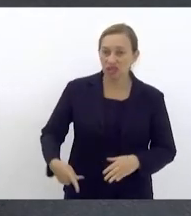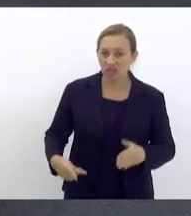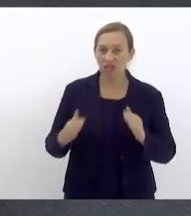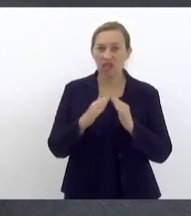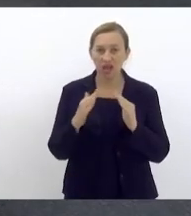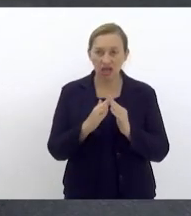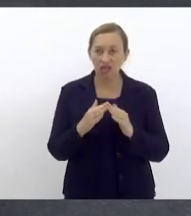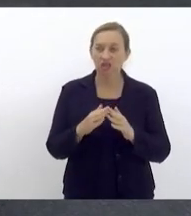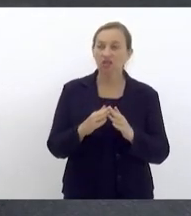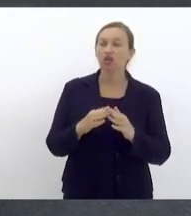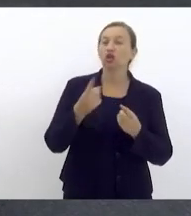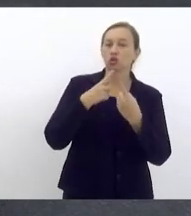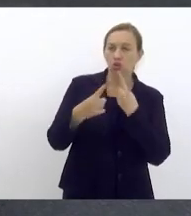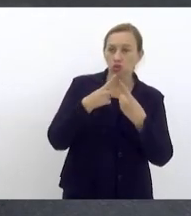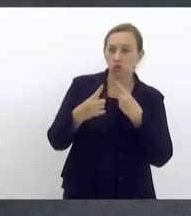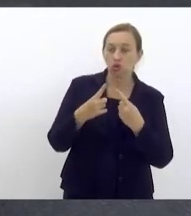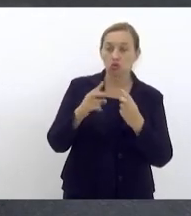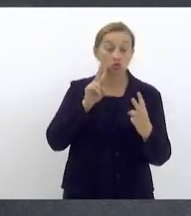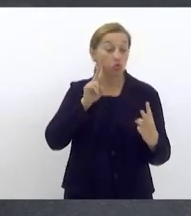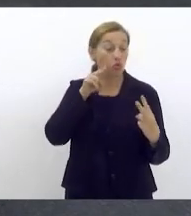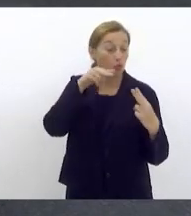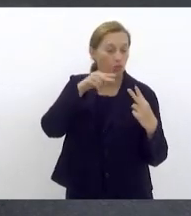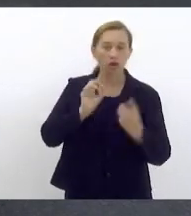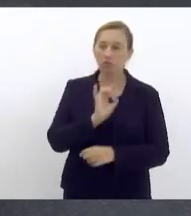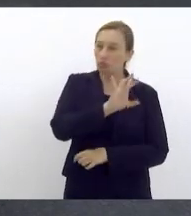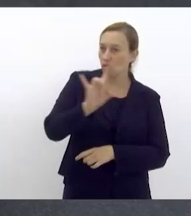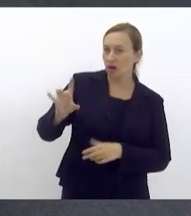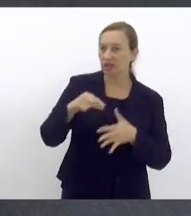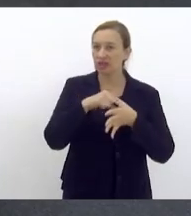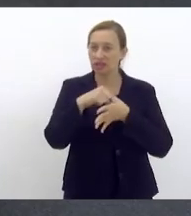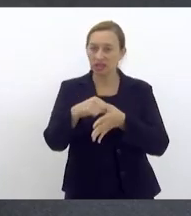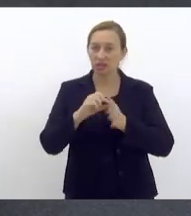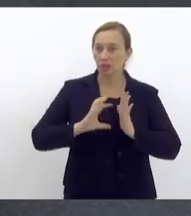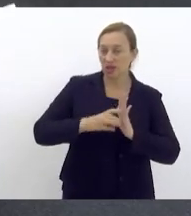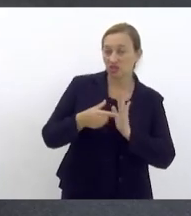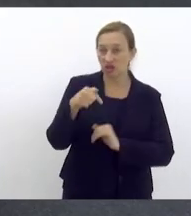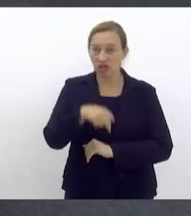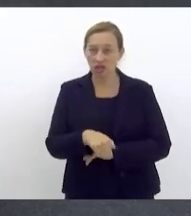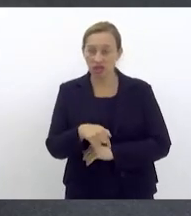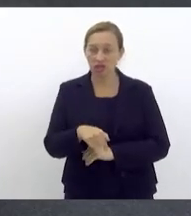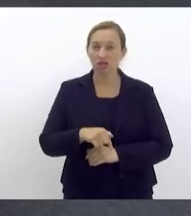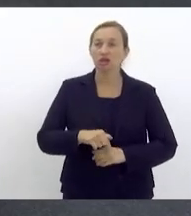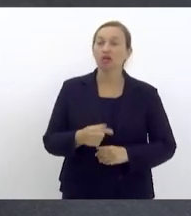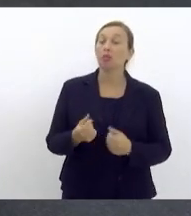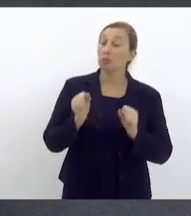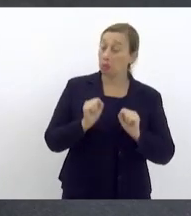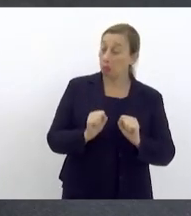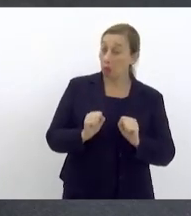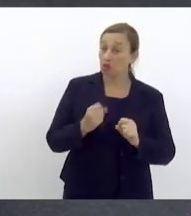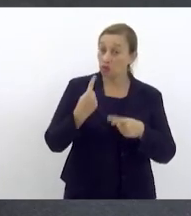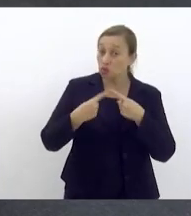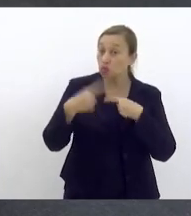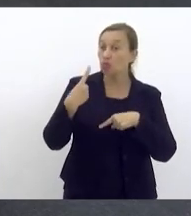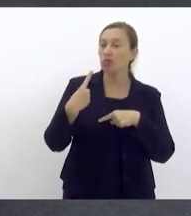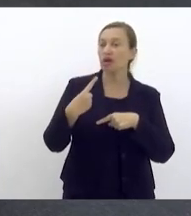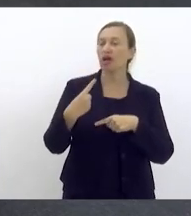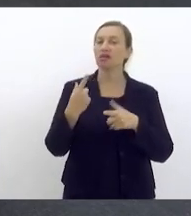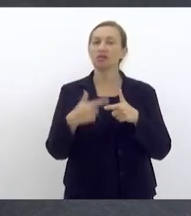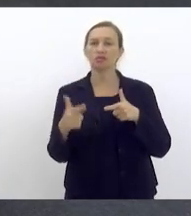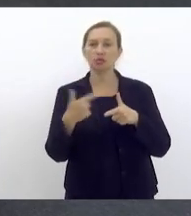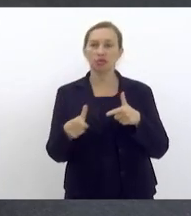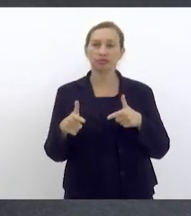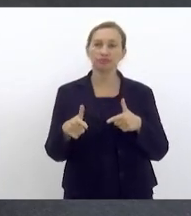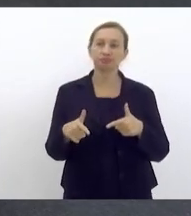e isso tem que ser discutido Olho no Olho por cada Líder partidário aqui e de bloco para que a gente possa superar esse problema